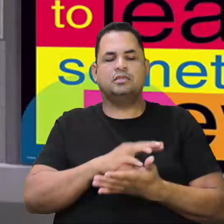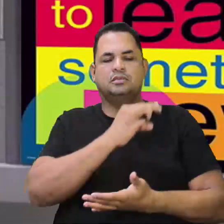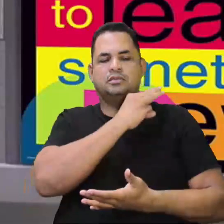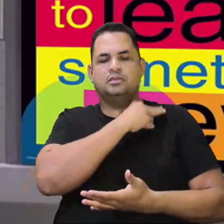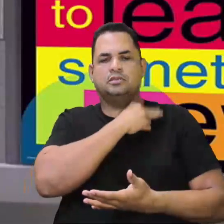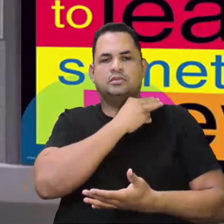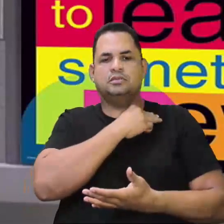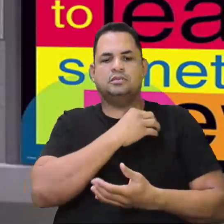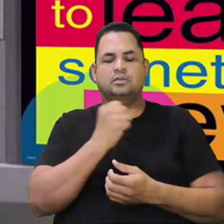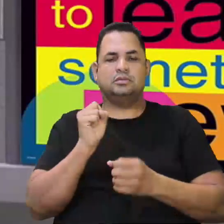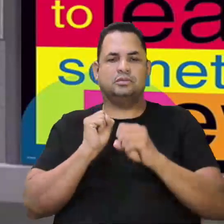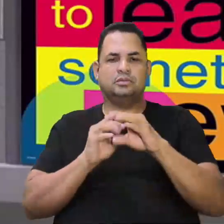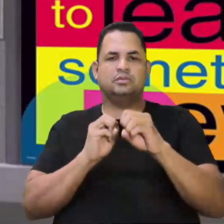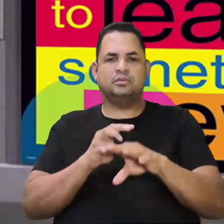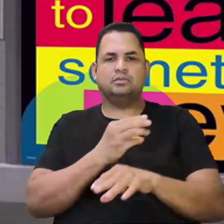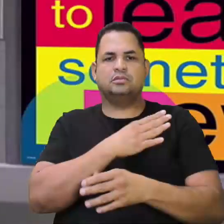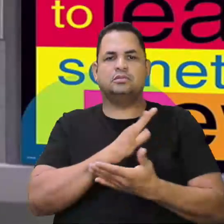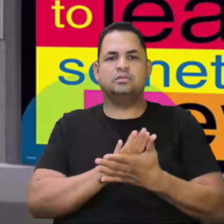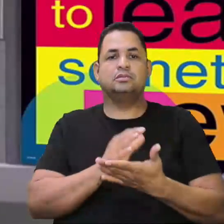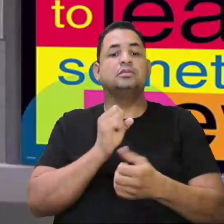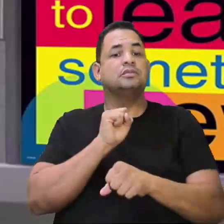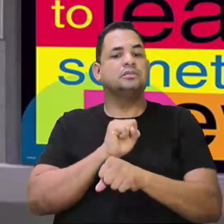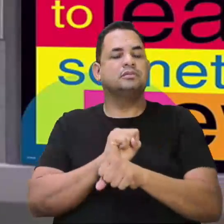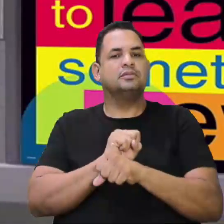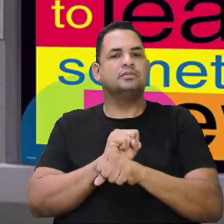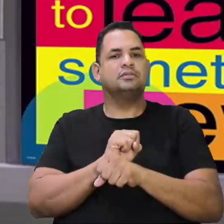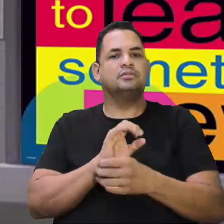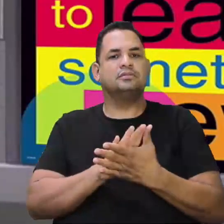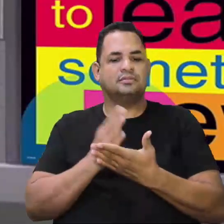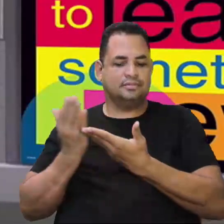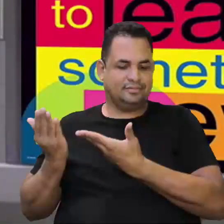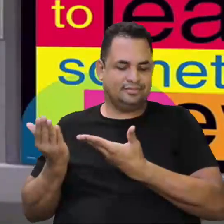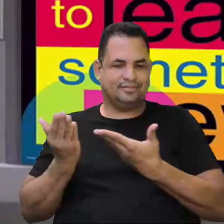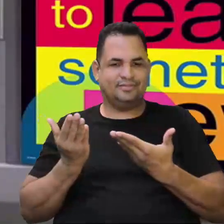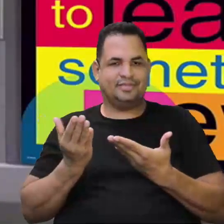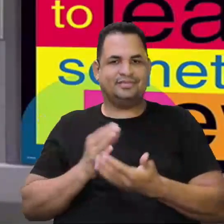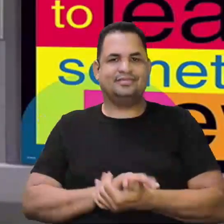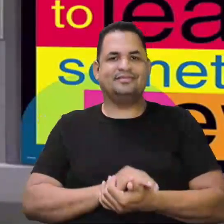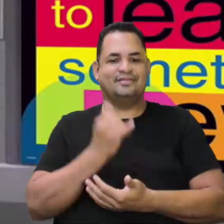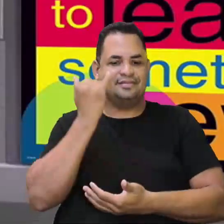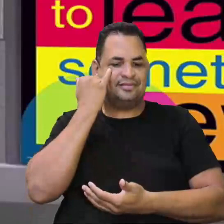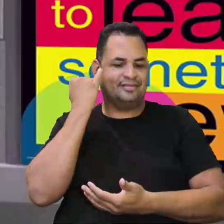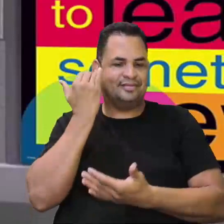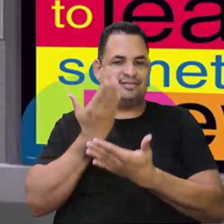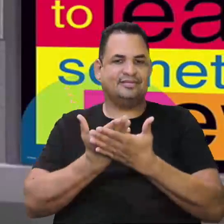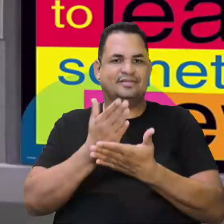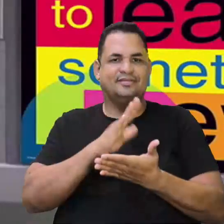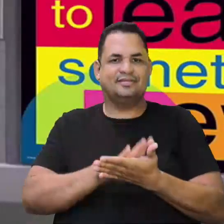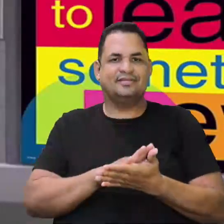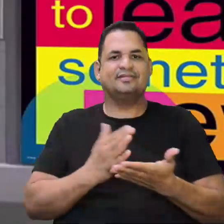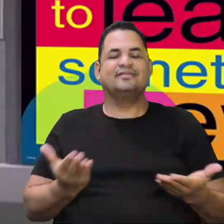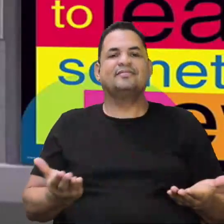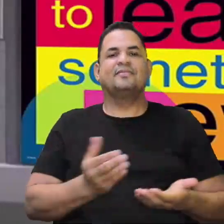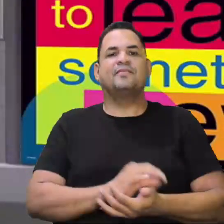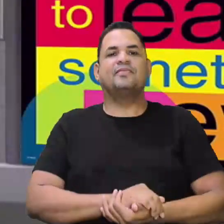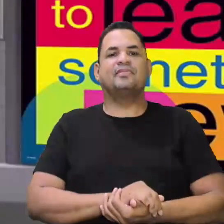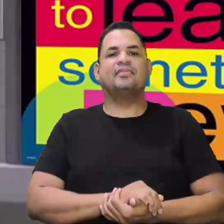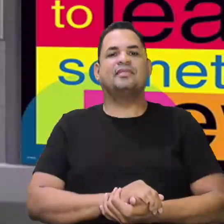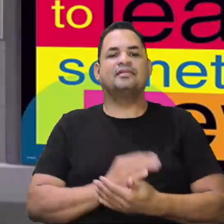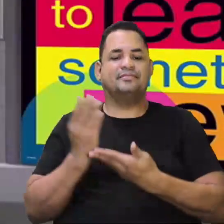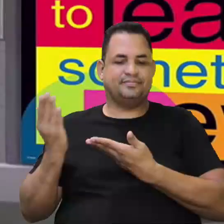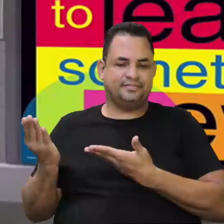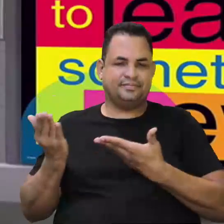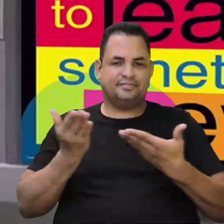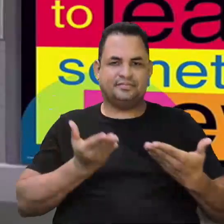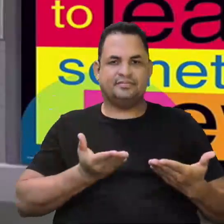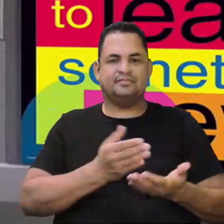ensino médio. Só uma pausa porque eu esqueci de apresentar o nosso querido intérprete, Samuel. Samuel está aqui. Welcome, Samuel. Seja